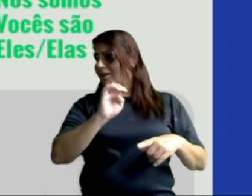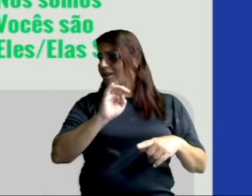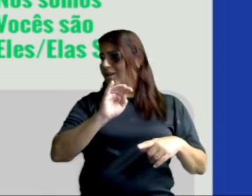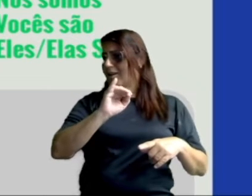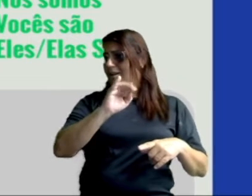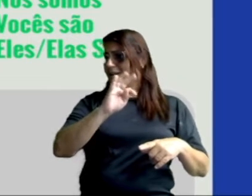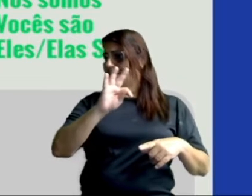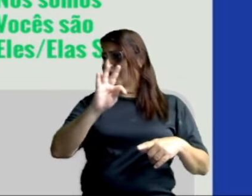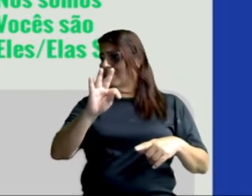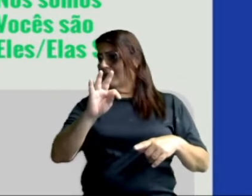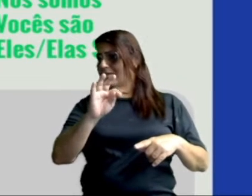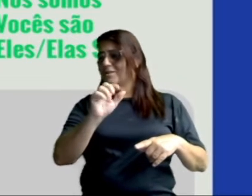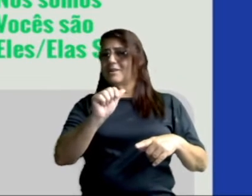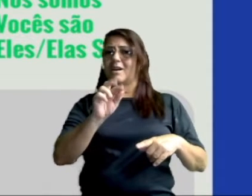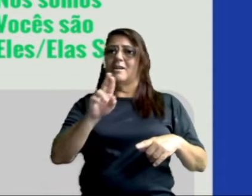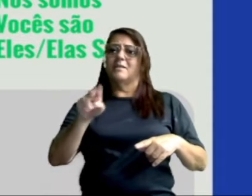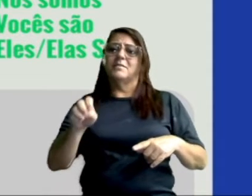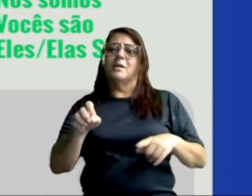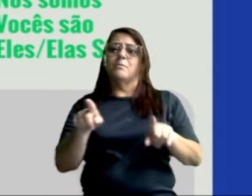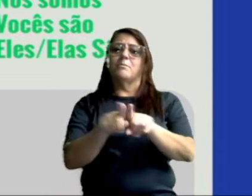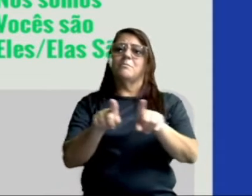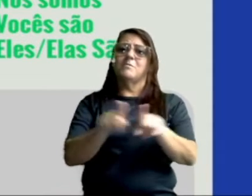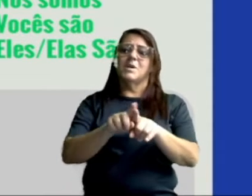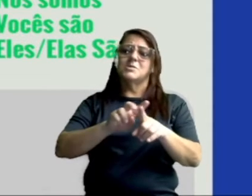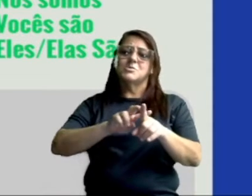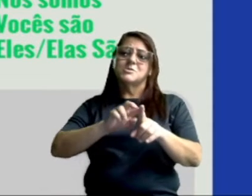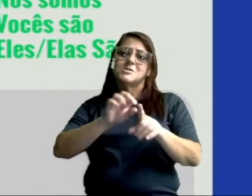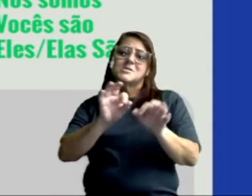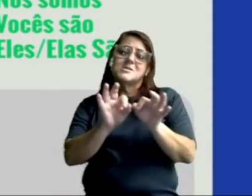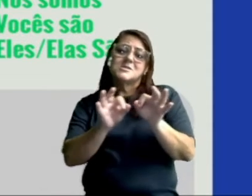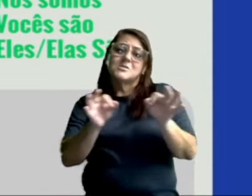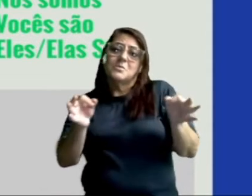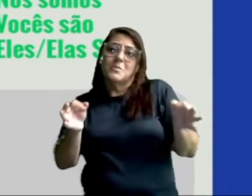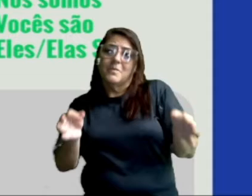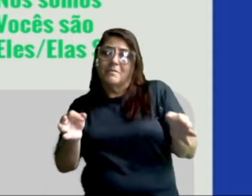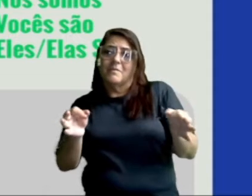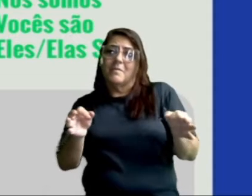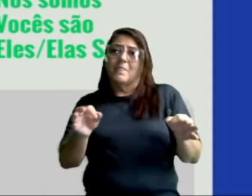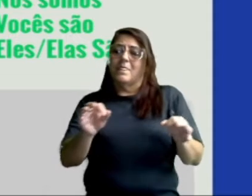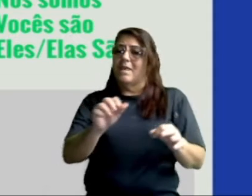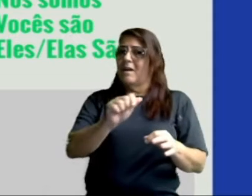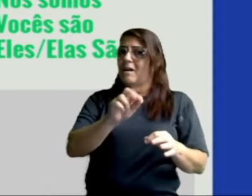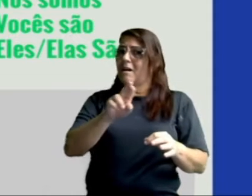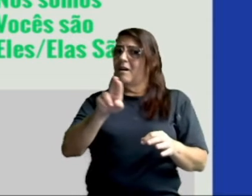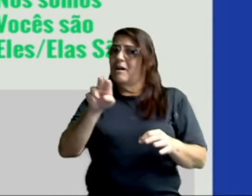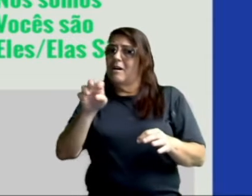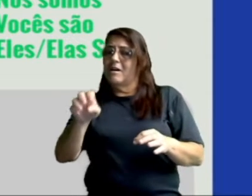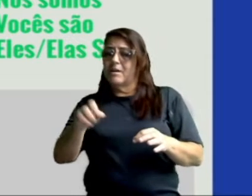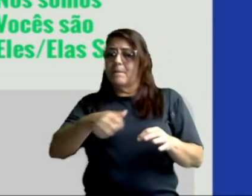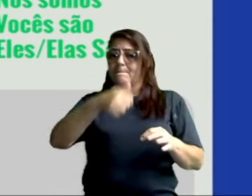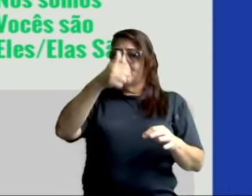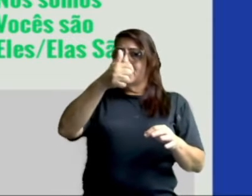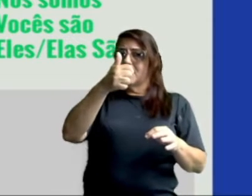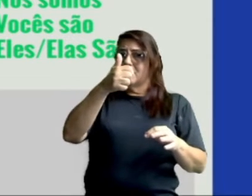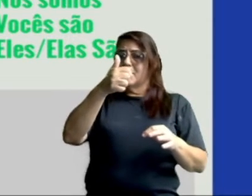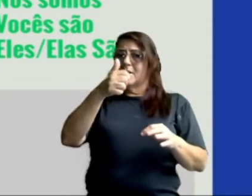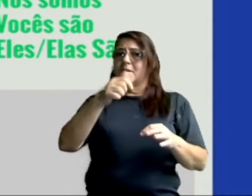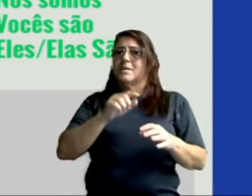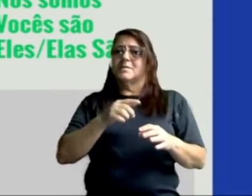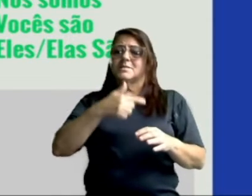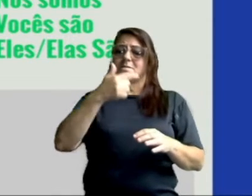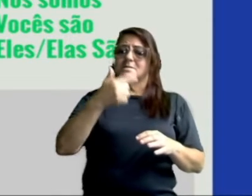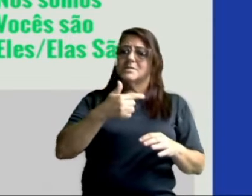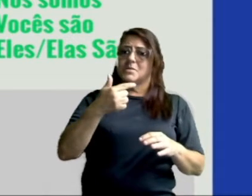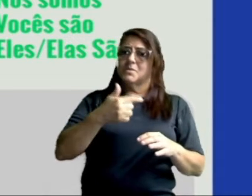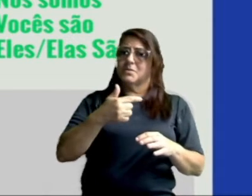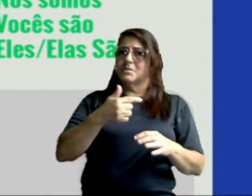it representa a terceira pessoa do singular e I representa a primeira e you representa a